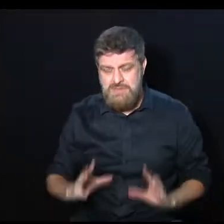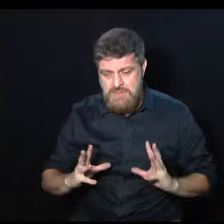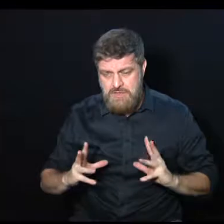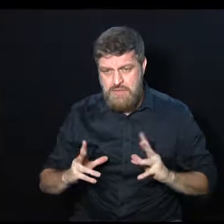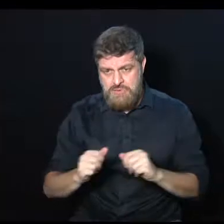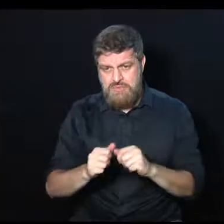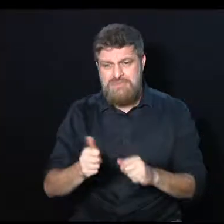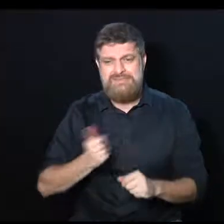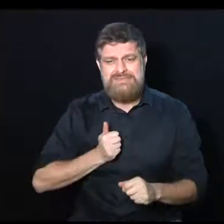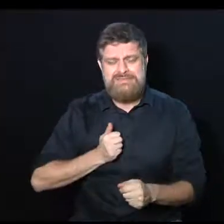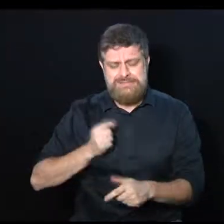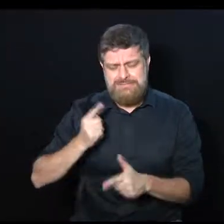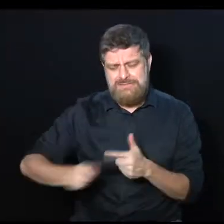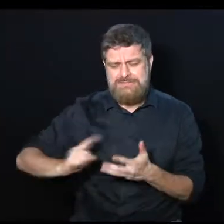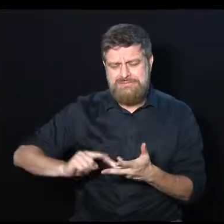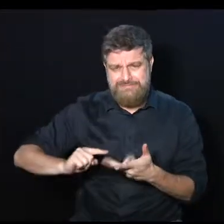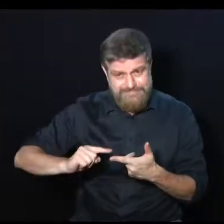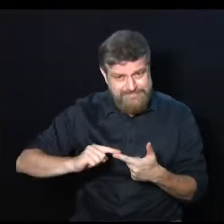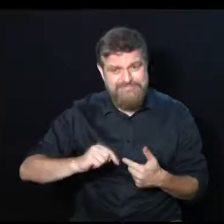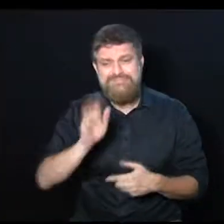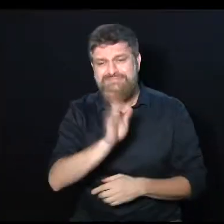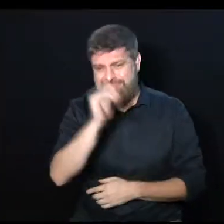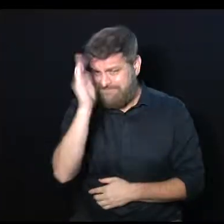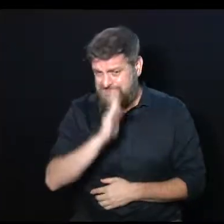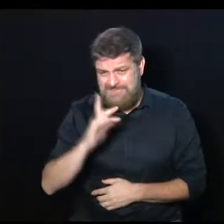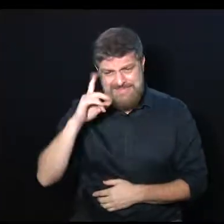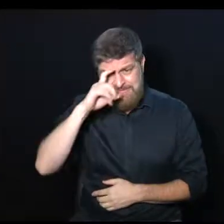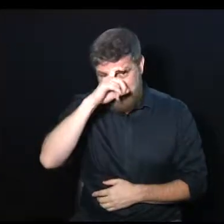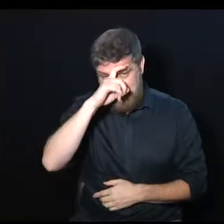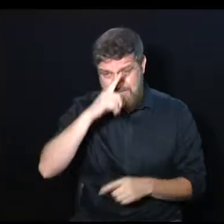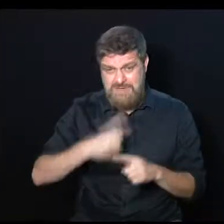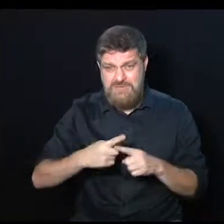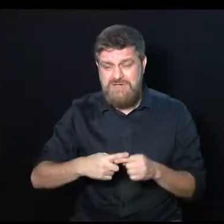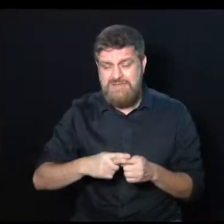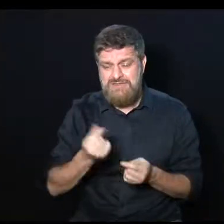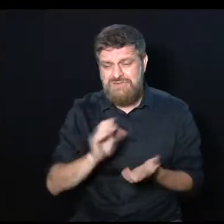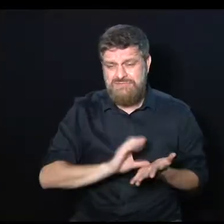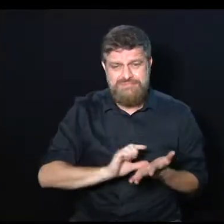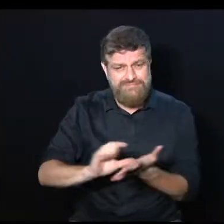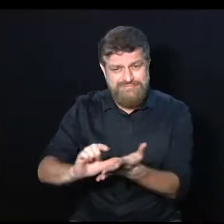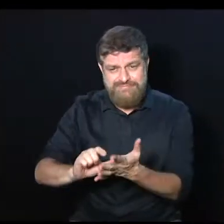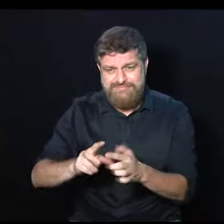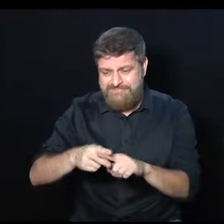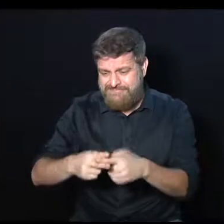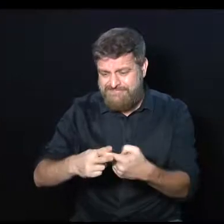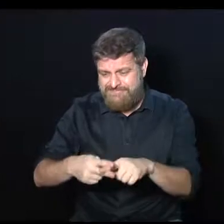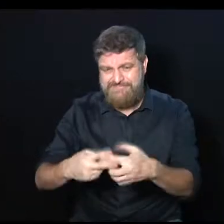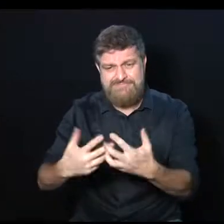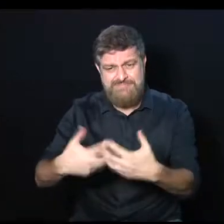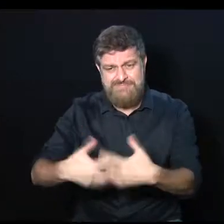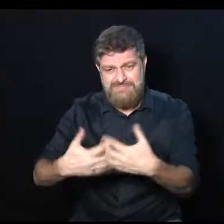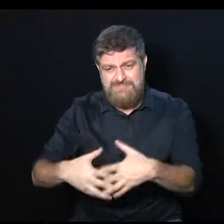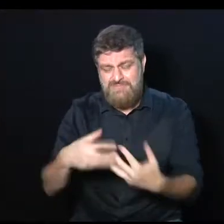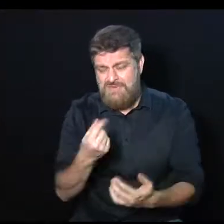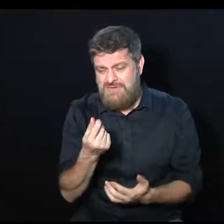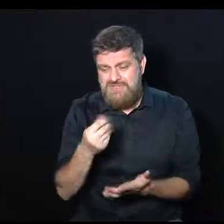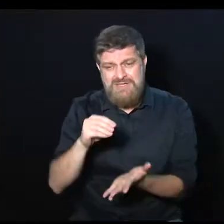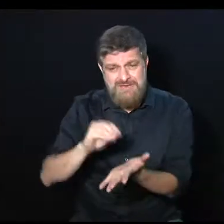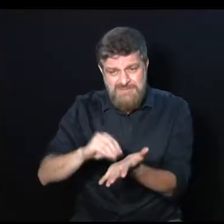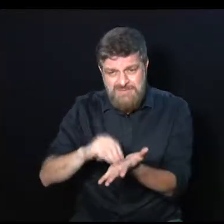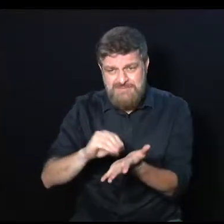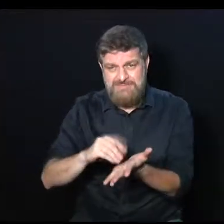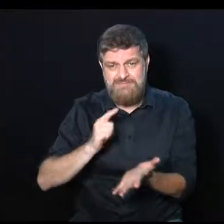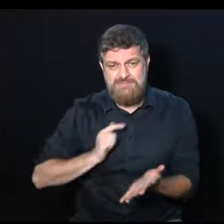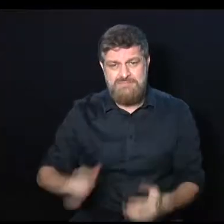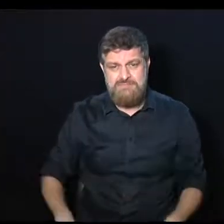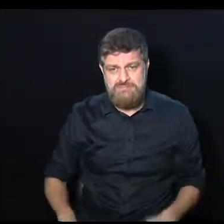passam por extremas dificuldades hoje no Brasil, tendo em vista a carência de recursos para a manutenção dos centros. O financiamento, por exemplo, vou acontecer